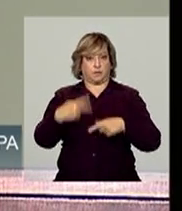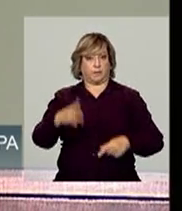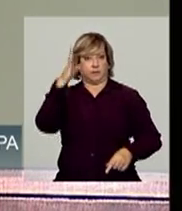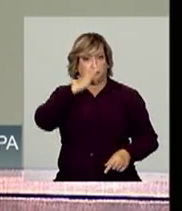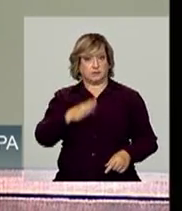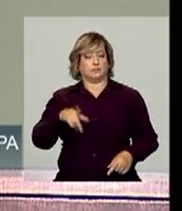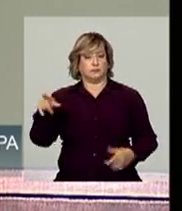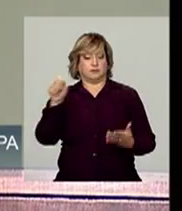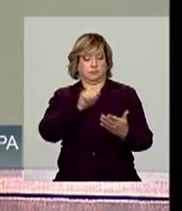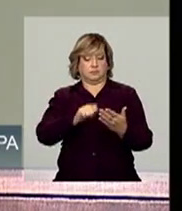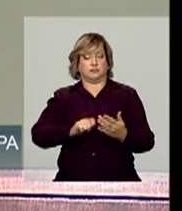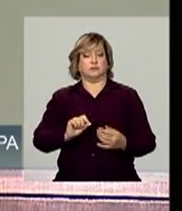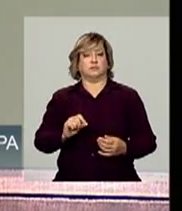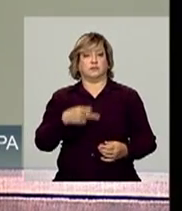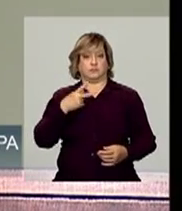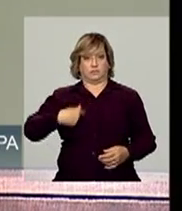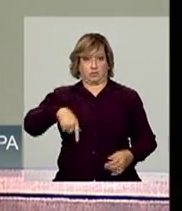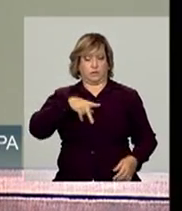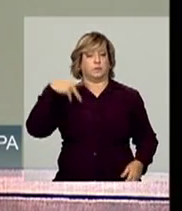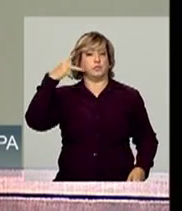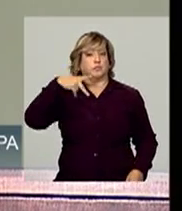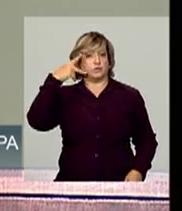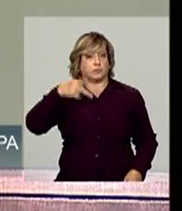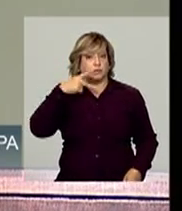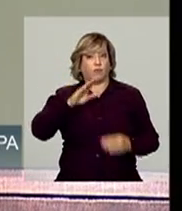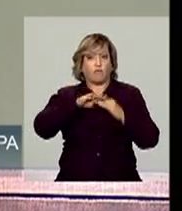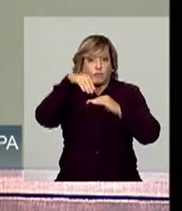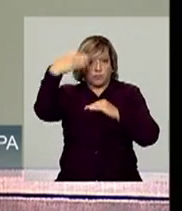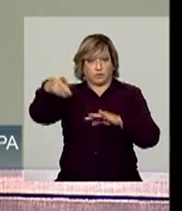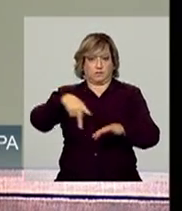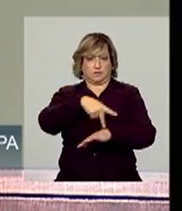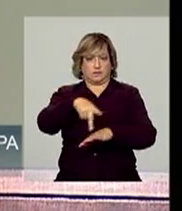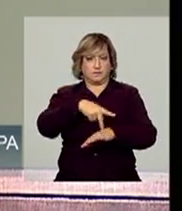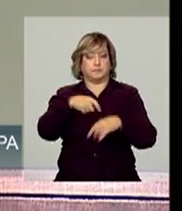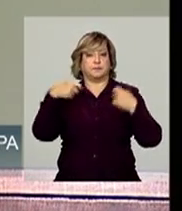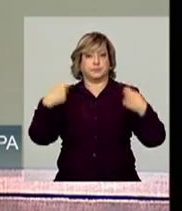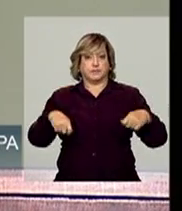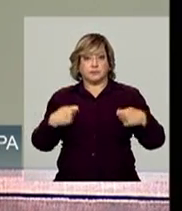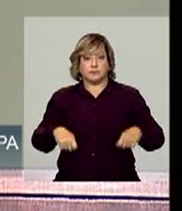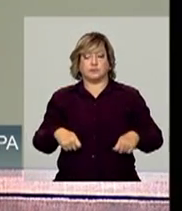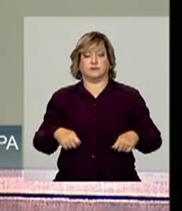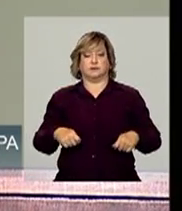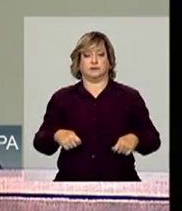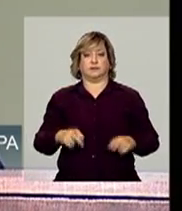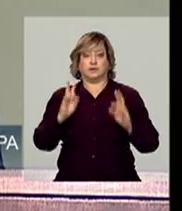que nossa política externa deveria ter como consideração exclusiva,